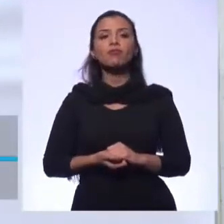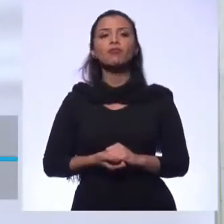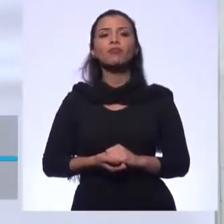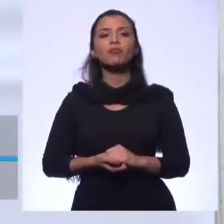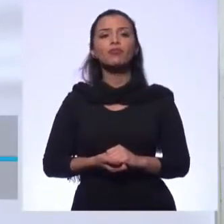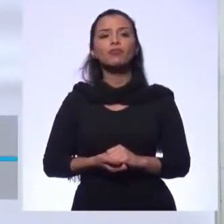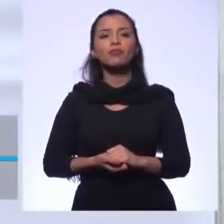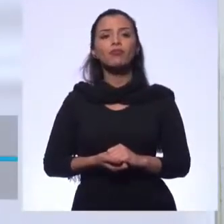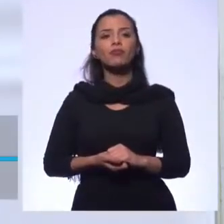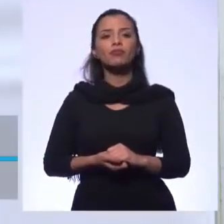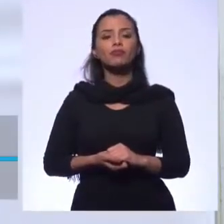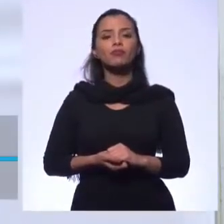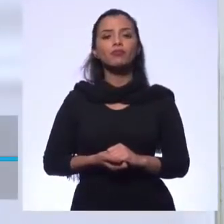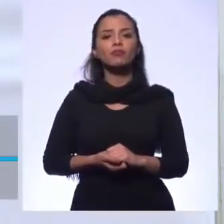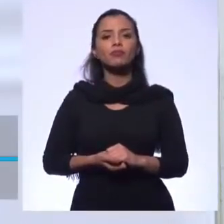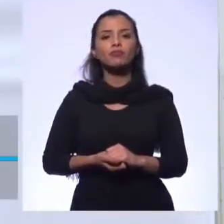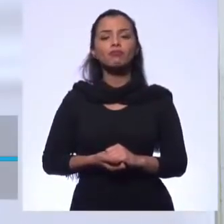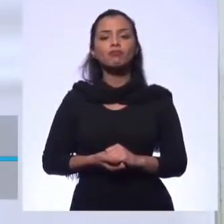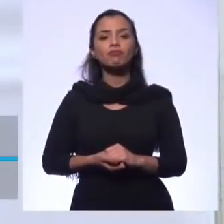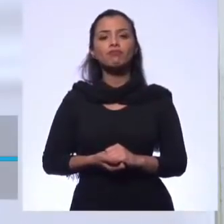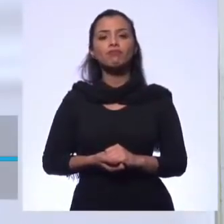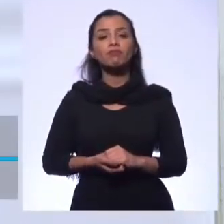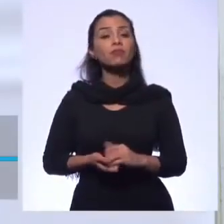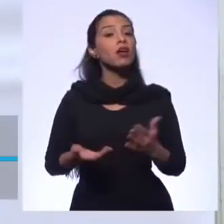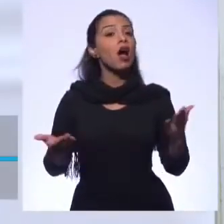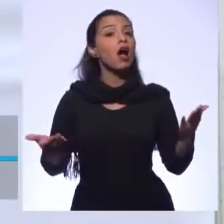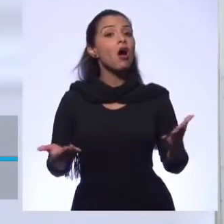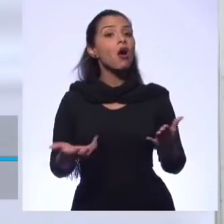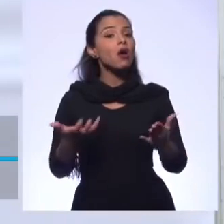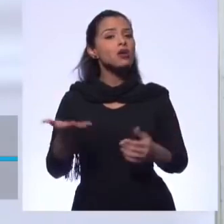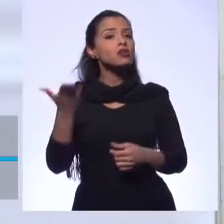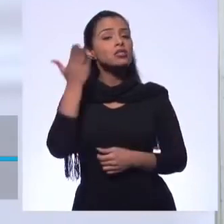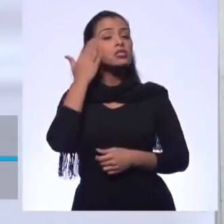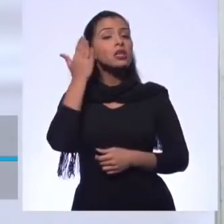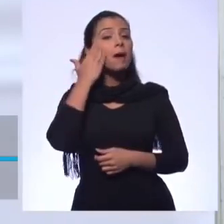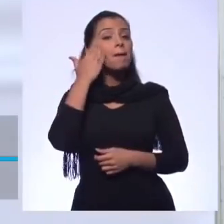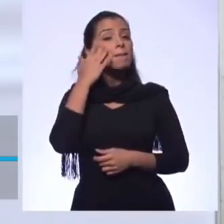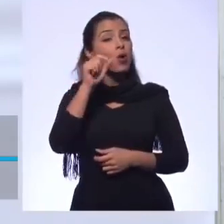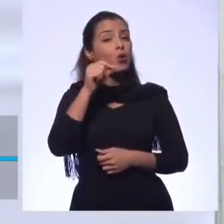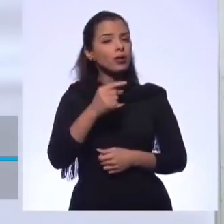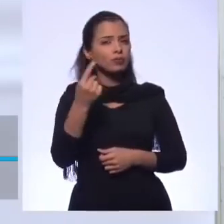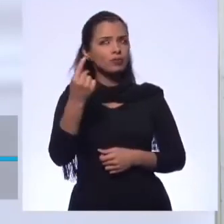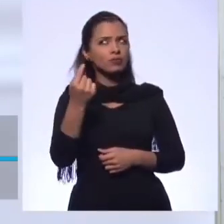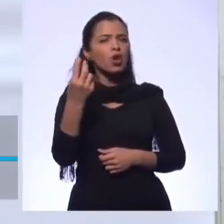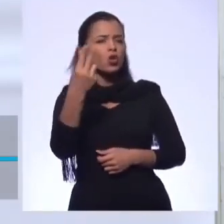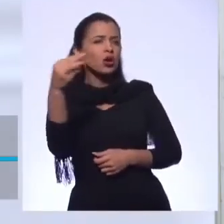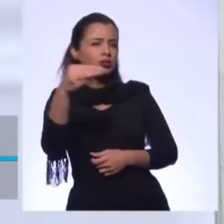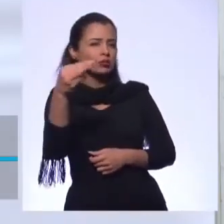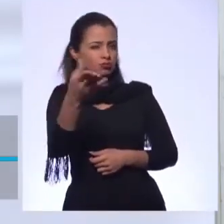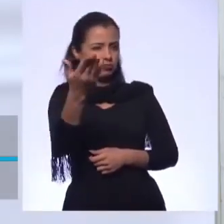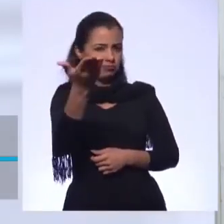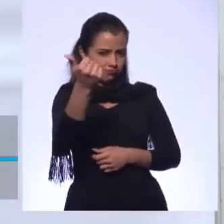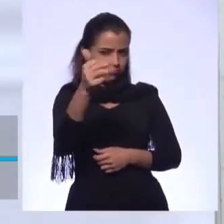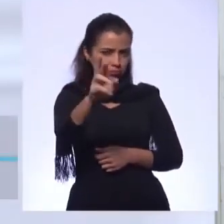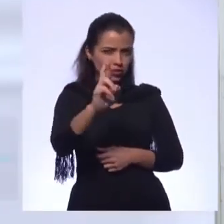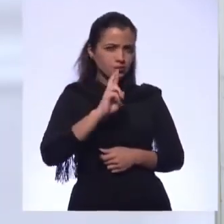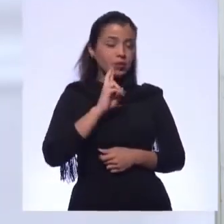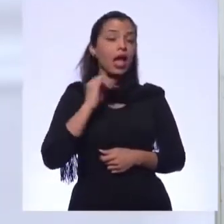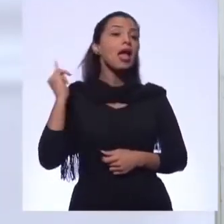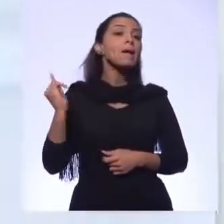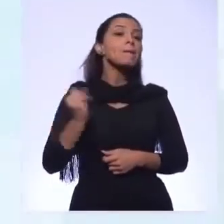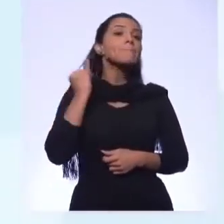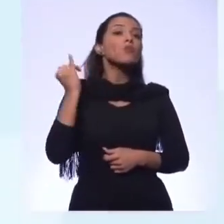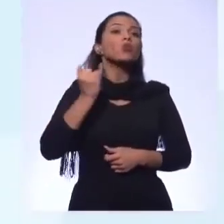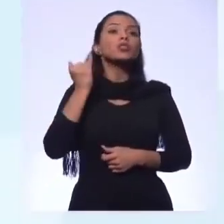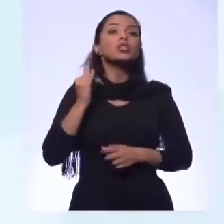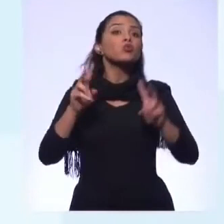Pessoal, eu quero saber o seguinte, para vocês, um minutinho aí para vocês responder, 2 minutinhos, vai. Para vocês, qual é a importância